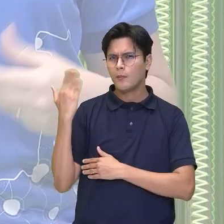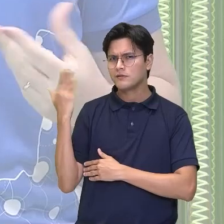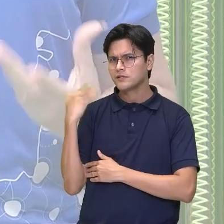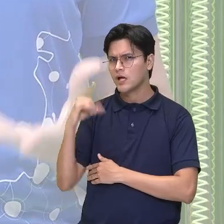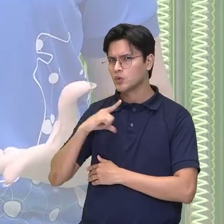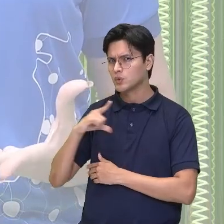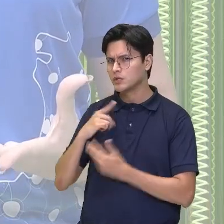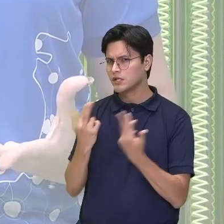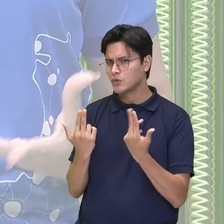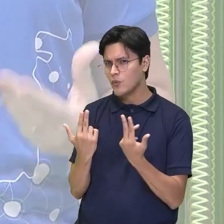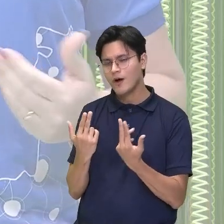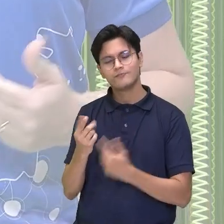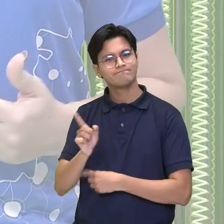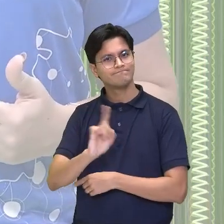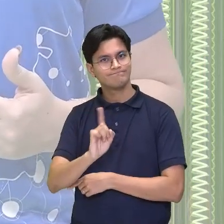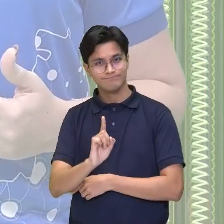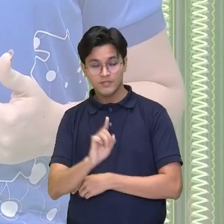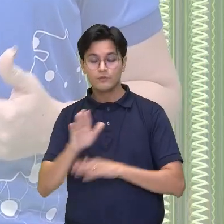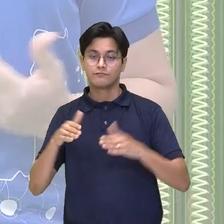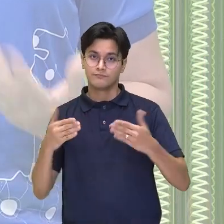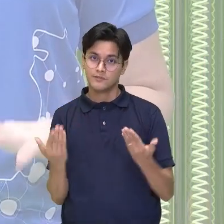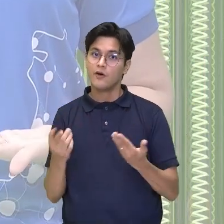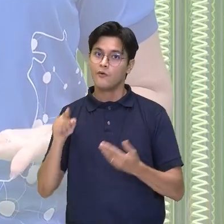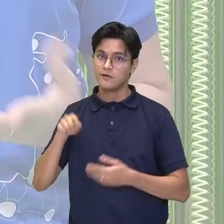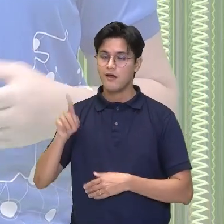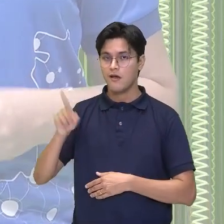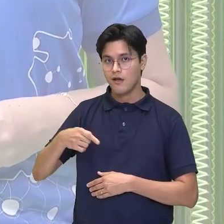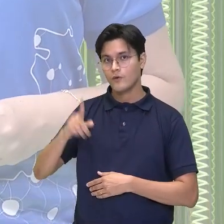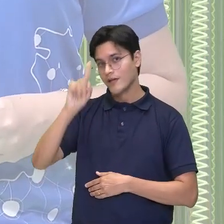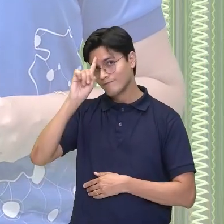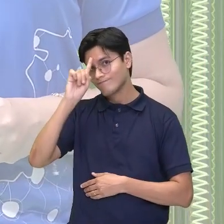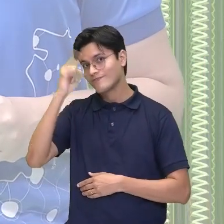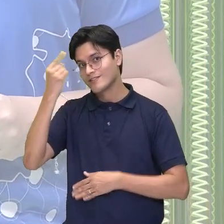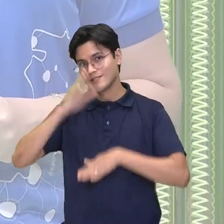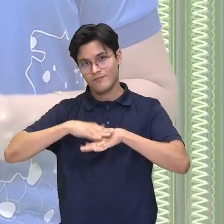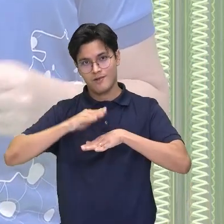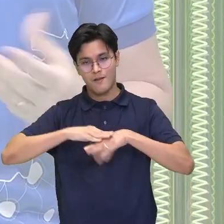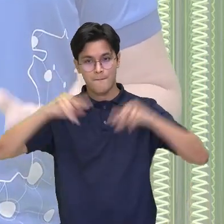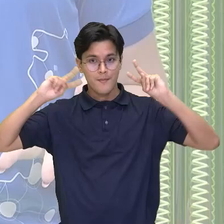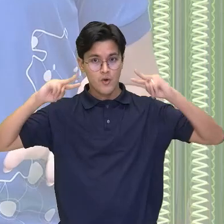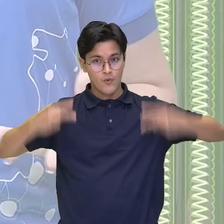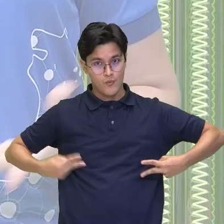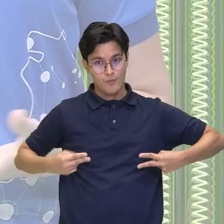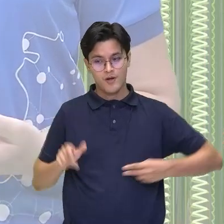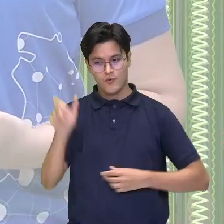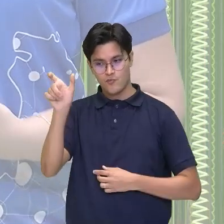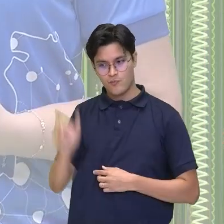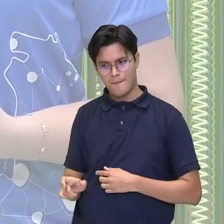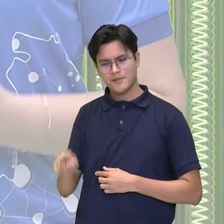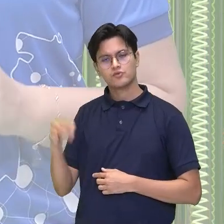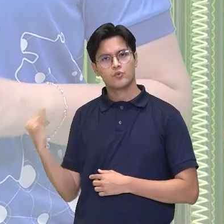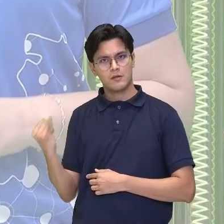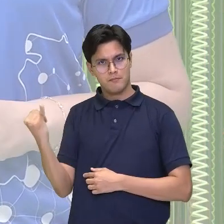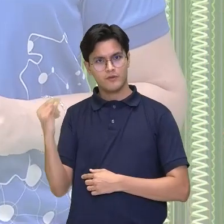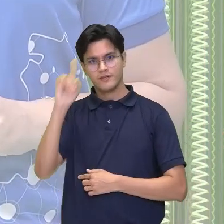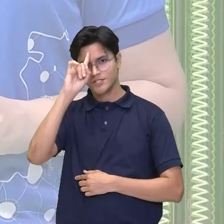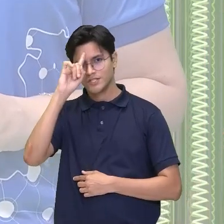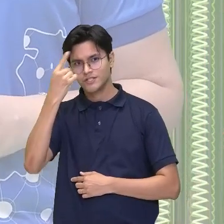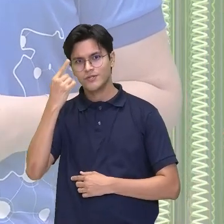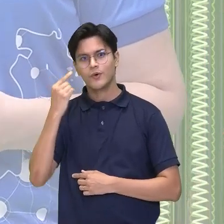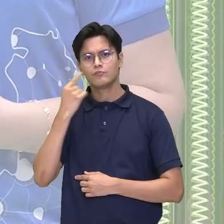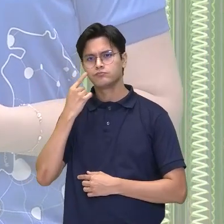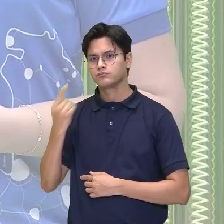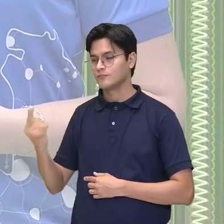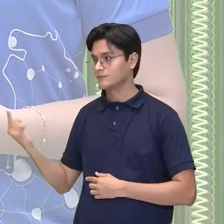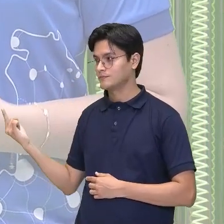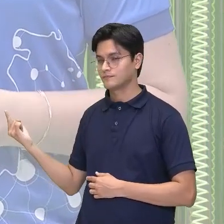uma invenção humana e foi então criado, tá? Aí por uma pessoa muito importante que a gente vai ver agora, olha,